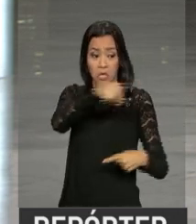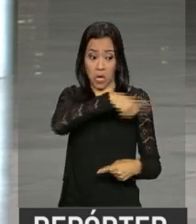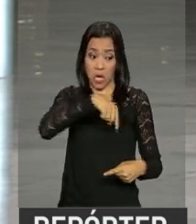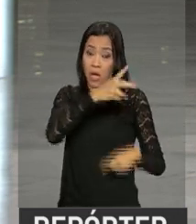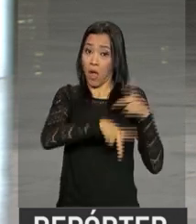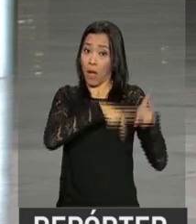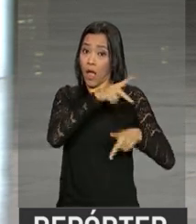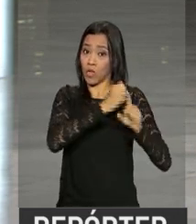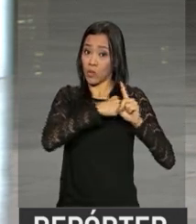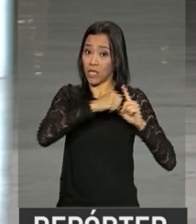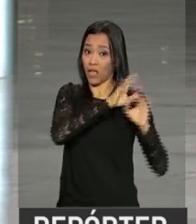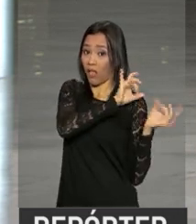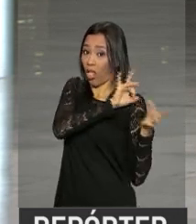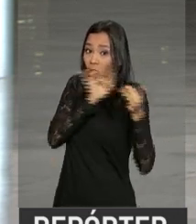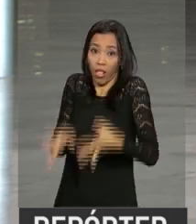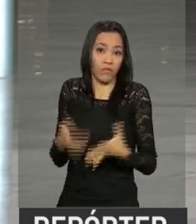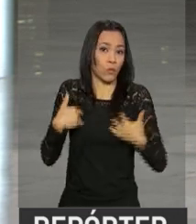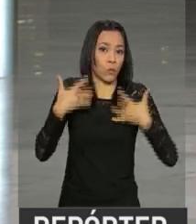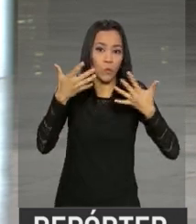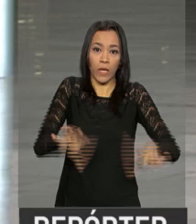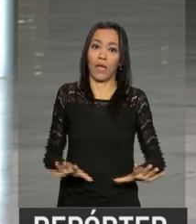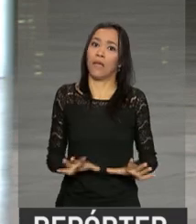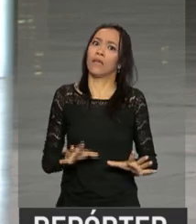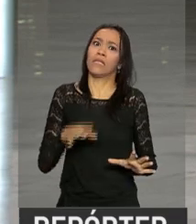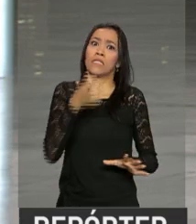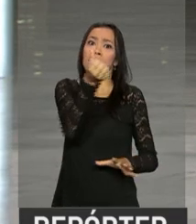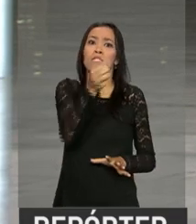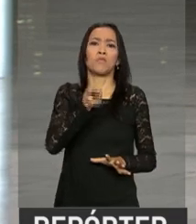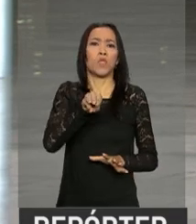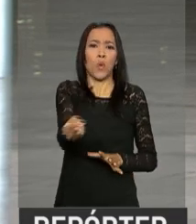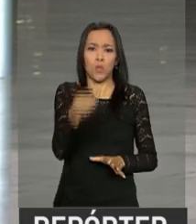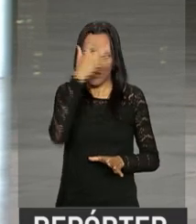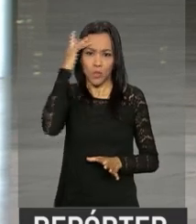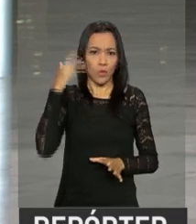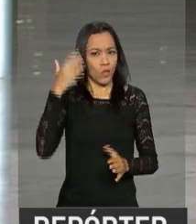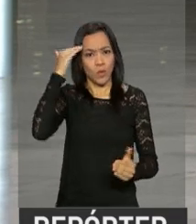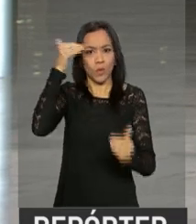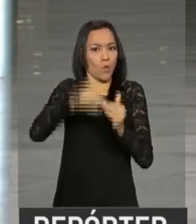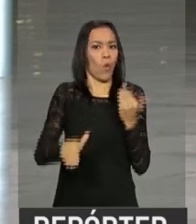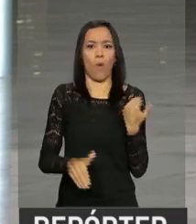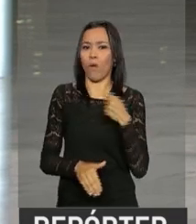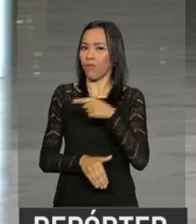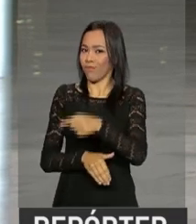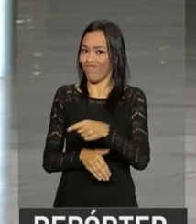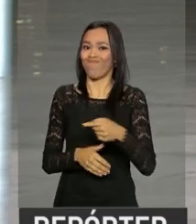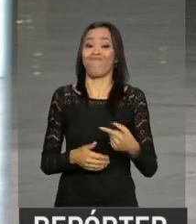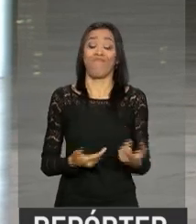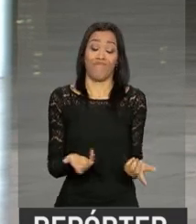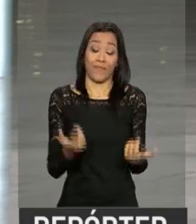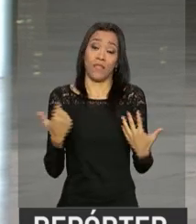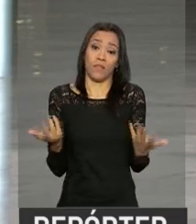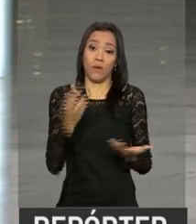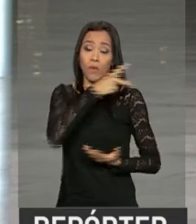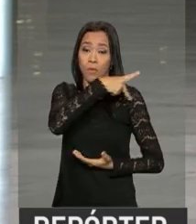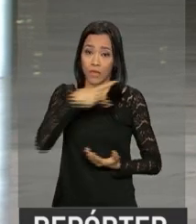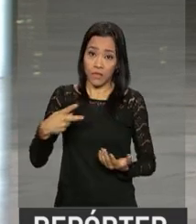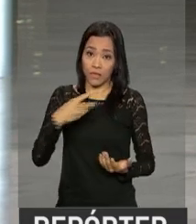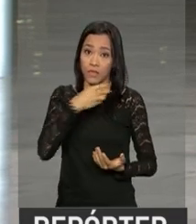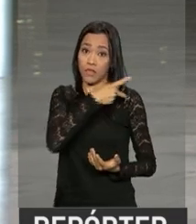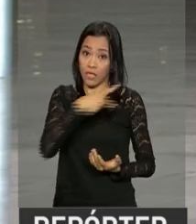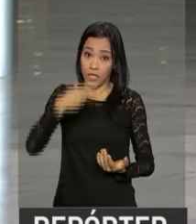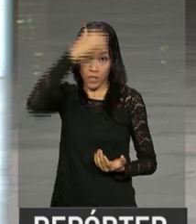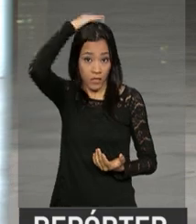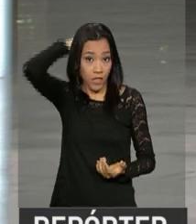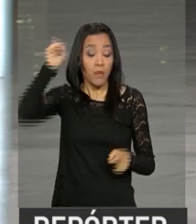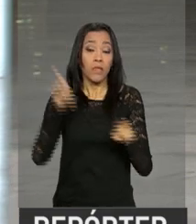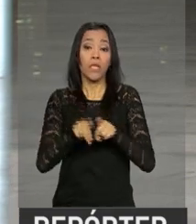semana por mais de 6 milhões de colombianos. Michel Temer e José Serra afirmam ainda que o governo brasileiro